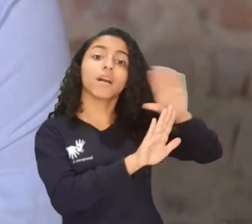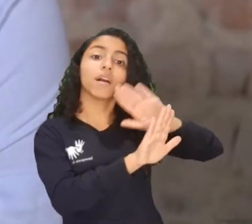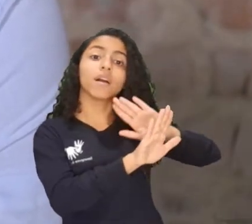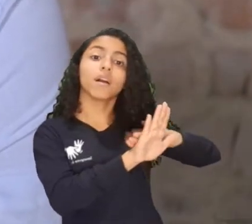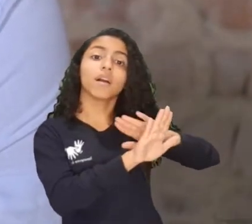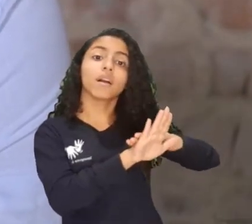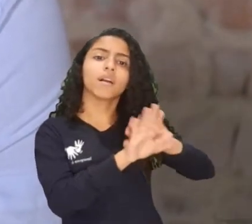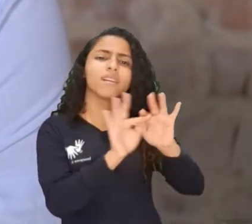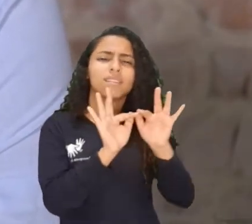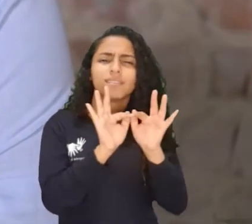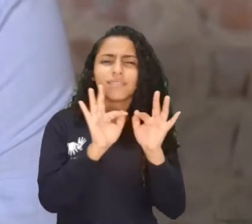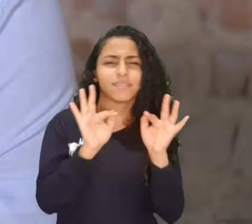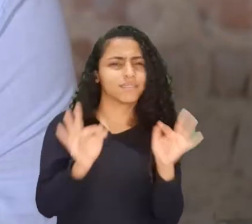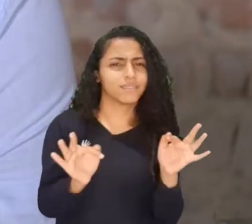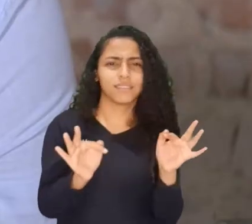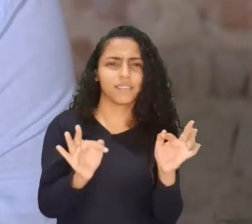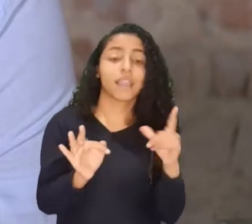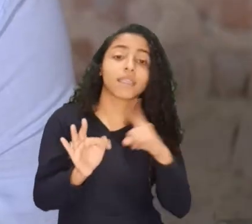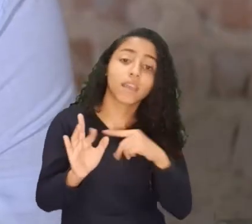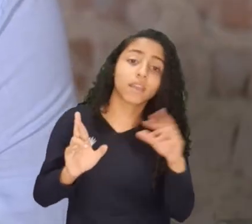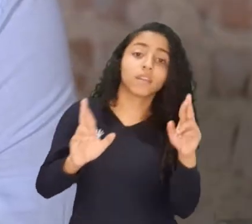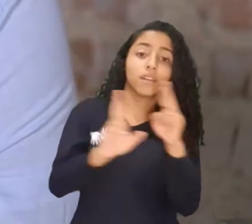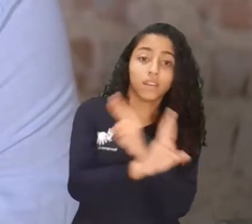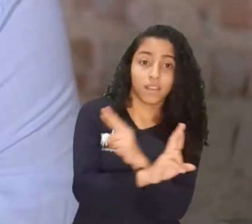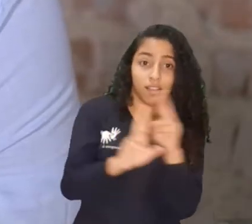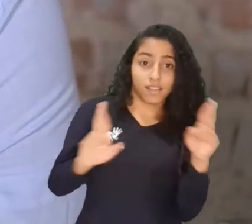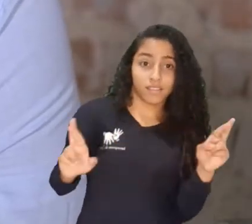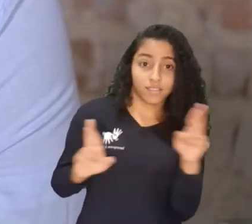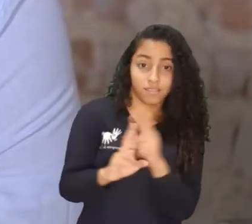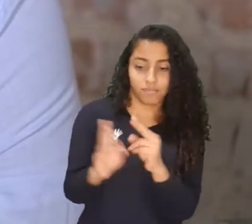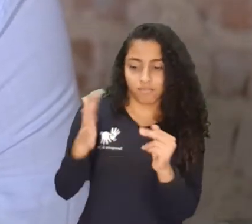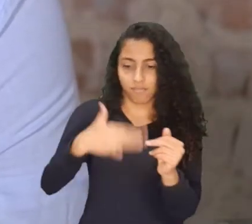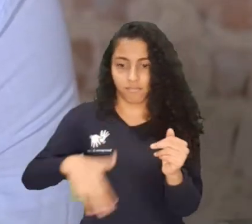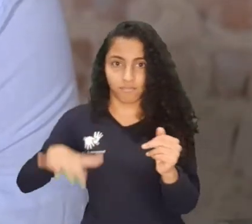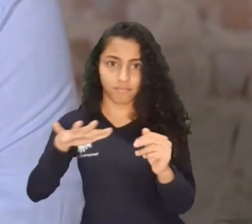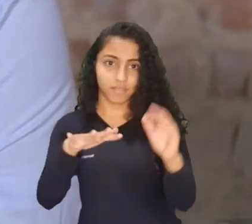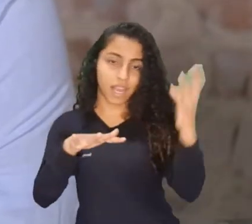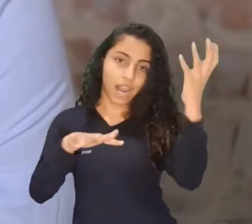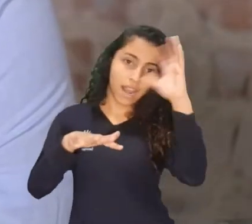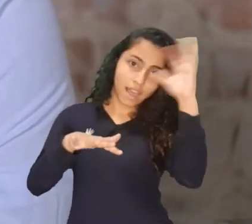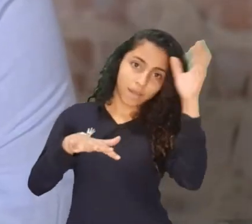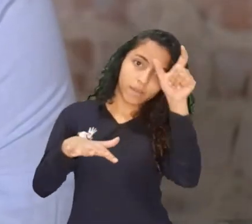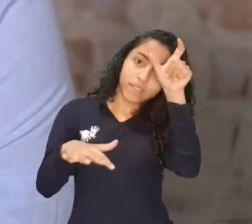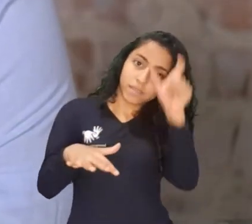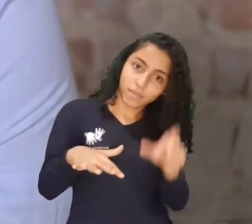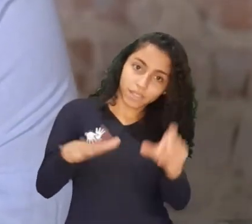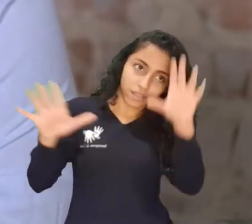há uma correlação forte entre o ambiente, o clima e a ocorrência da espécie, e uma vez que eu